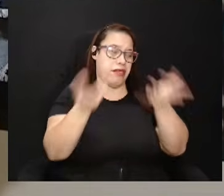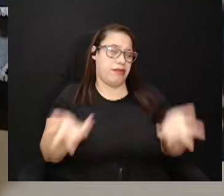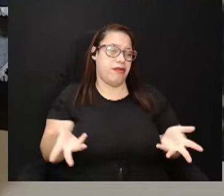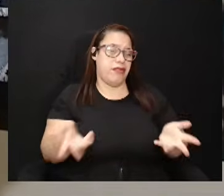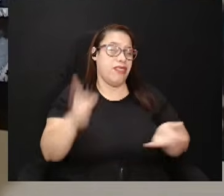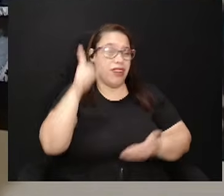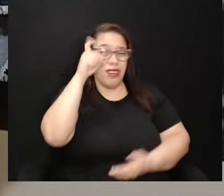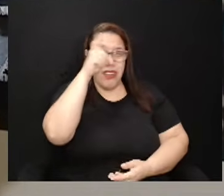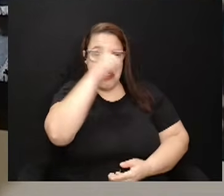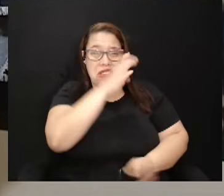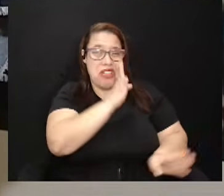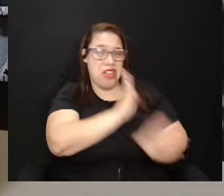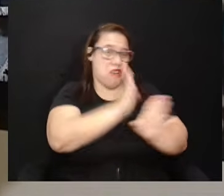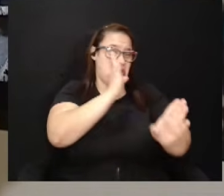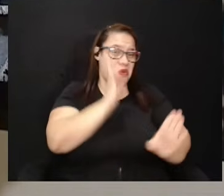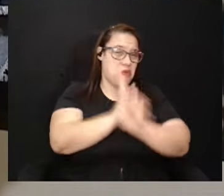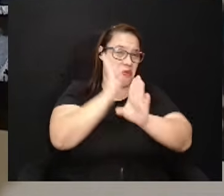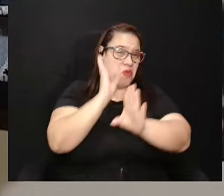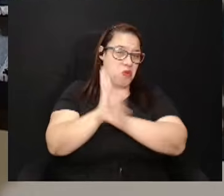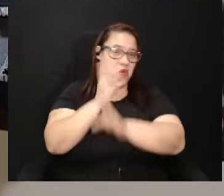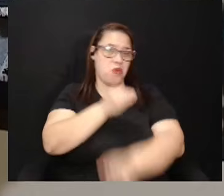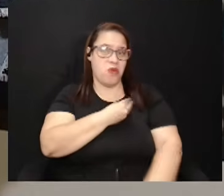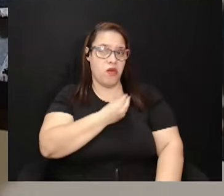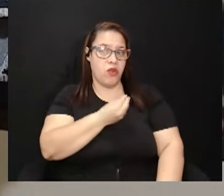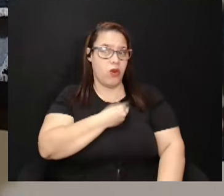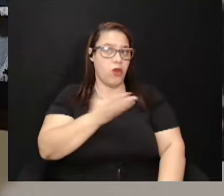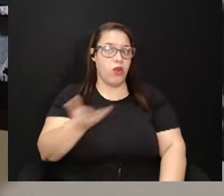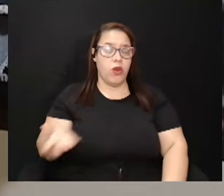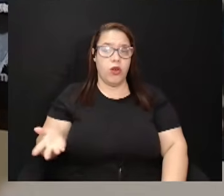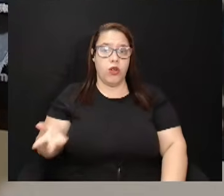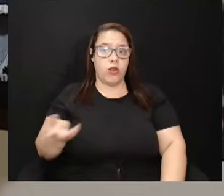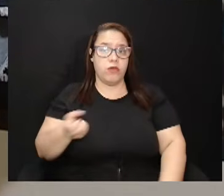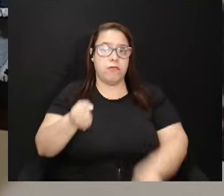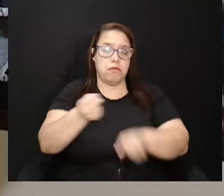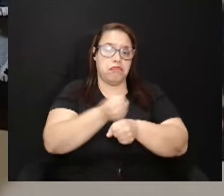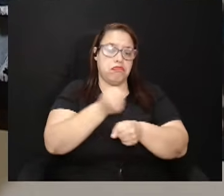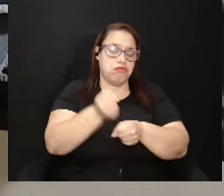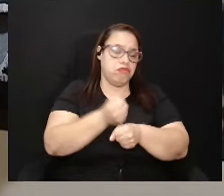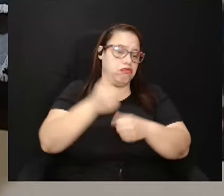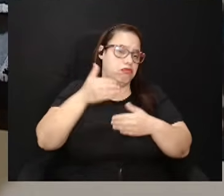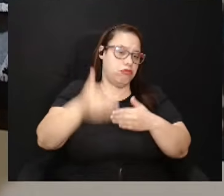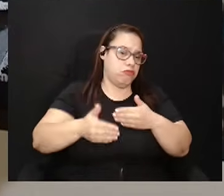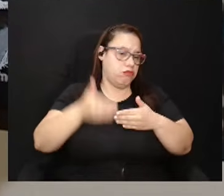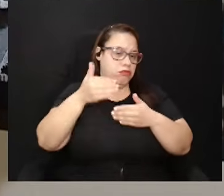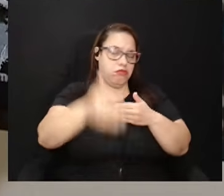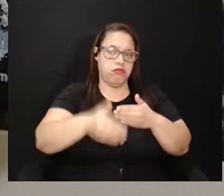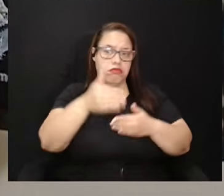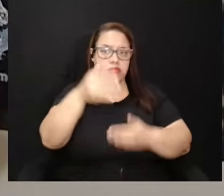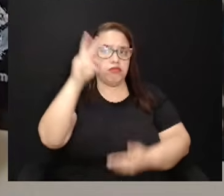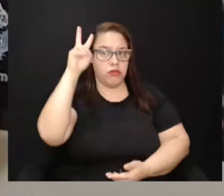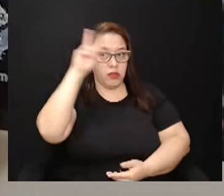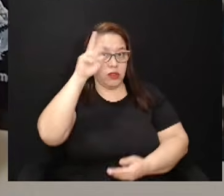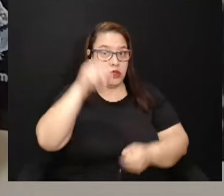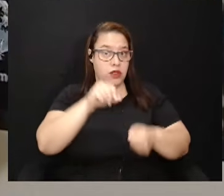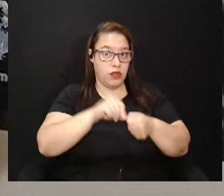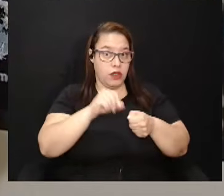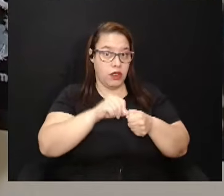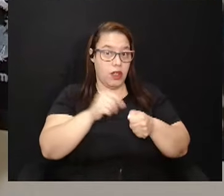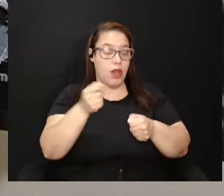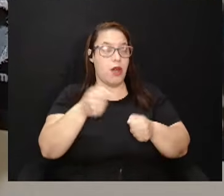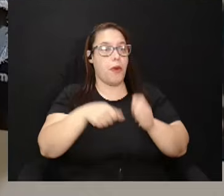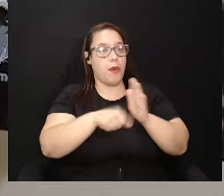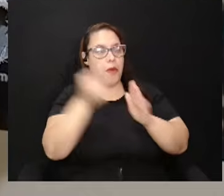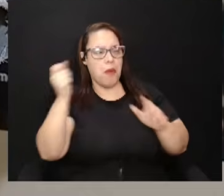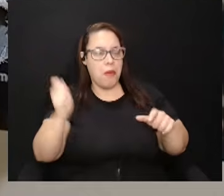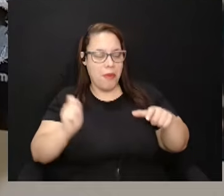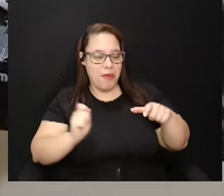difíceis, e de repente os anos foram passando. Me lembro que eu fiz o meu primeiro gol, acho